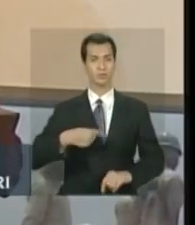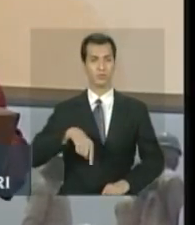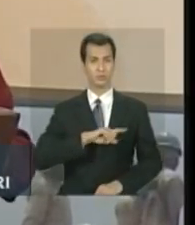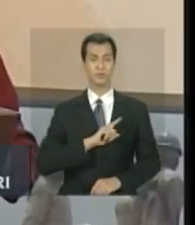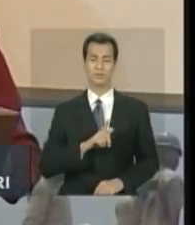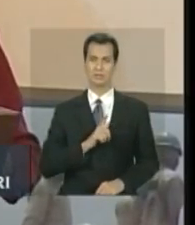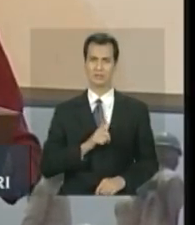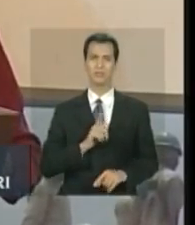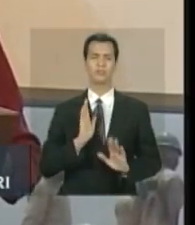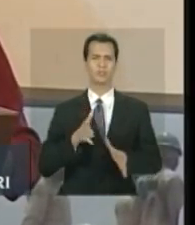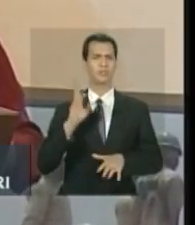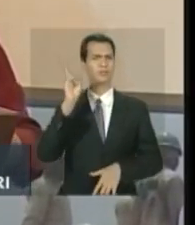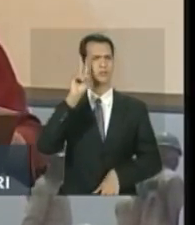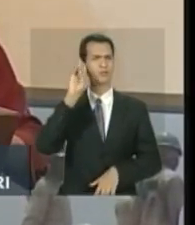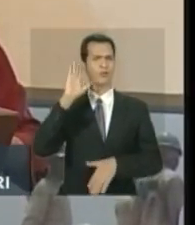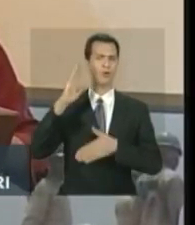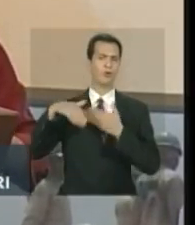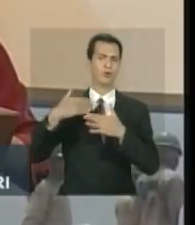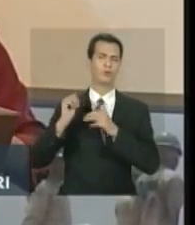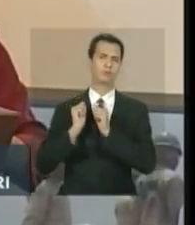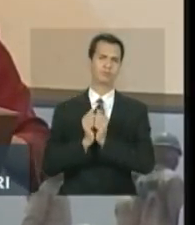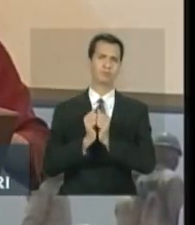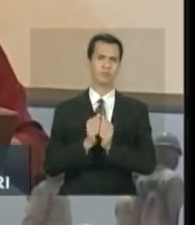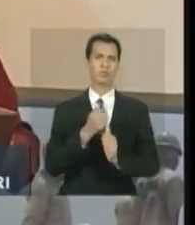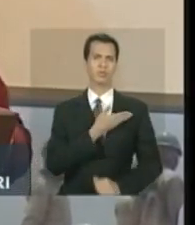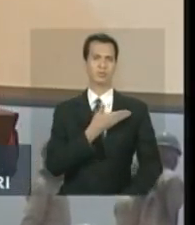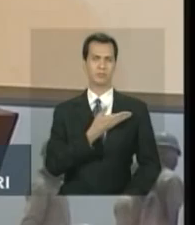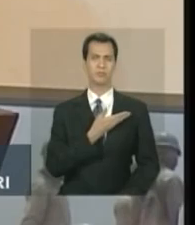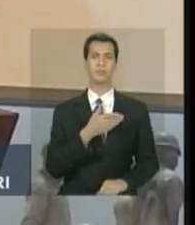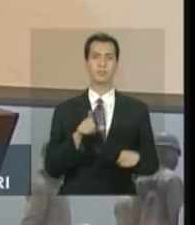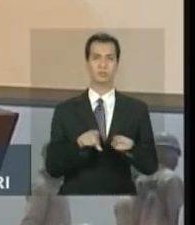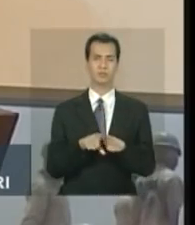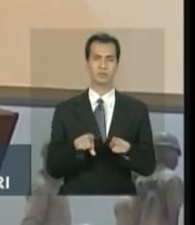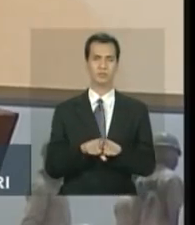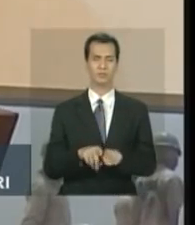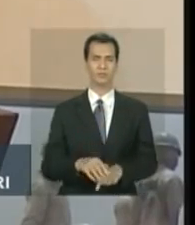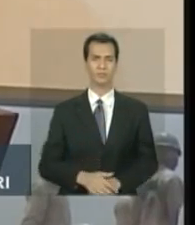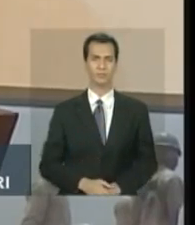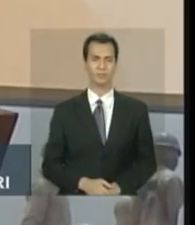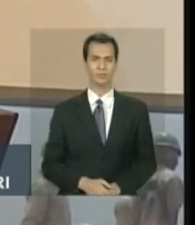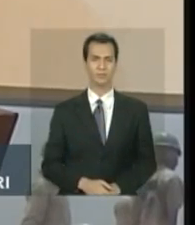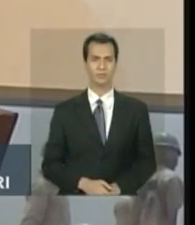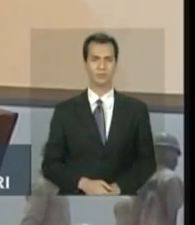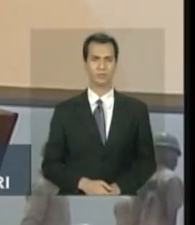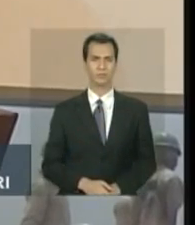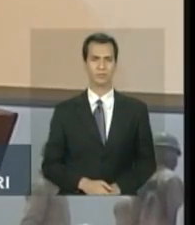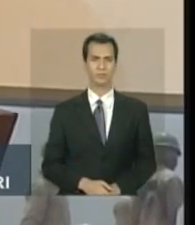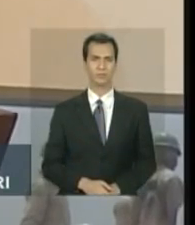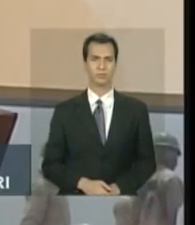uma trajetória de amizade, mas também de